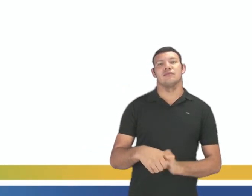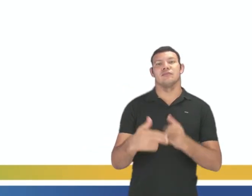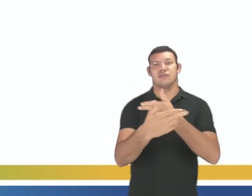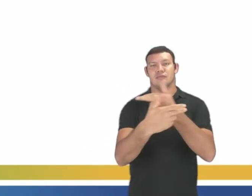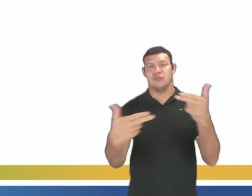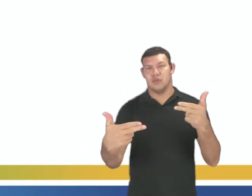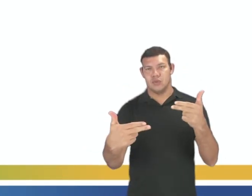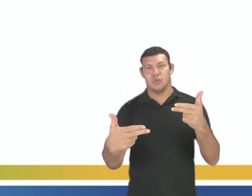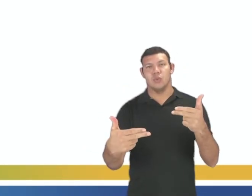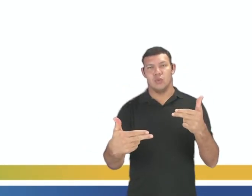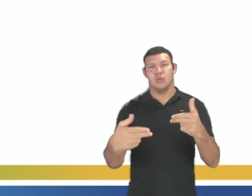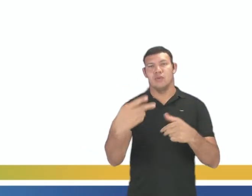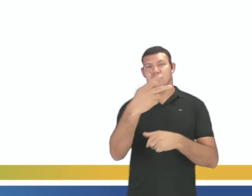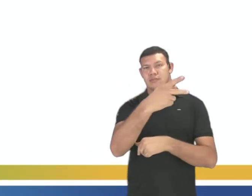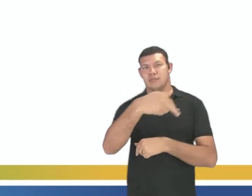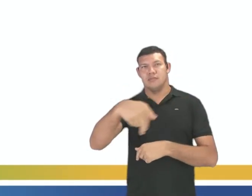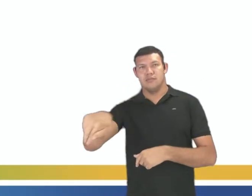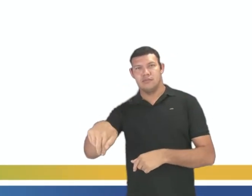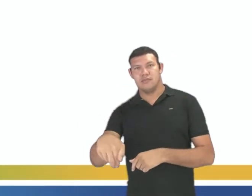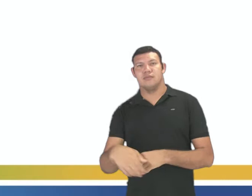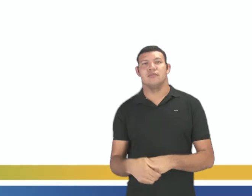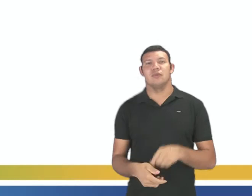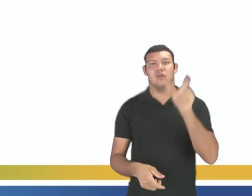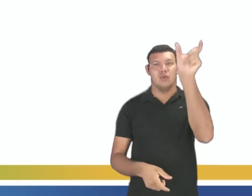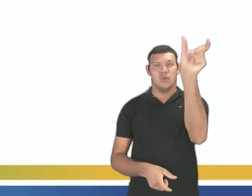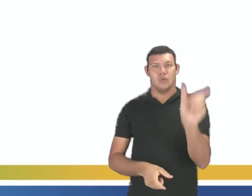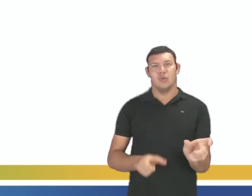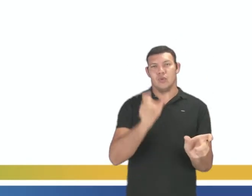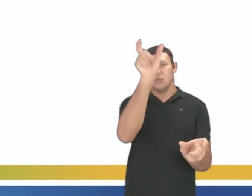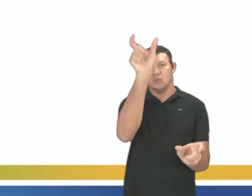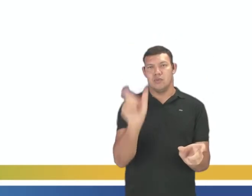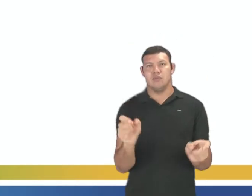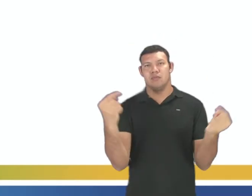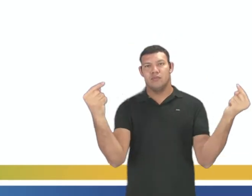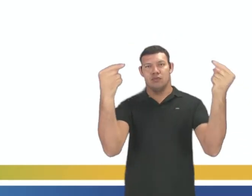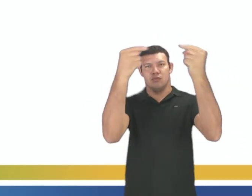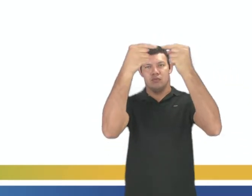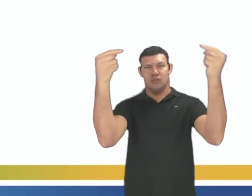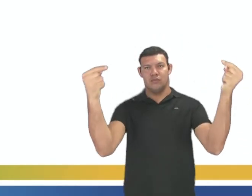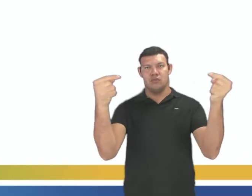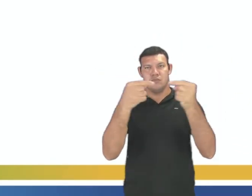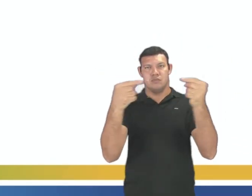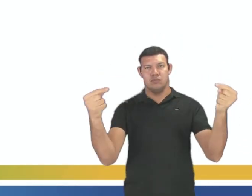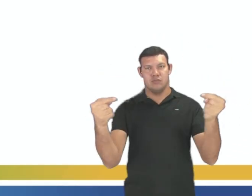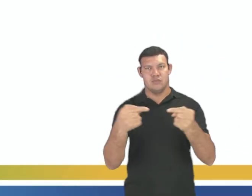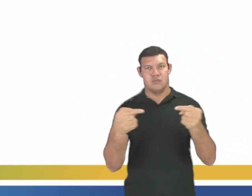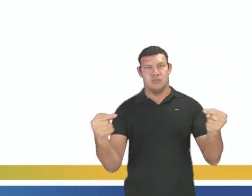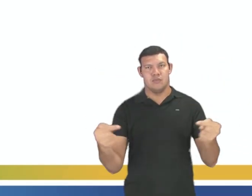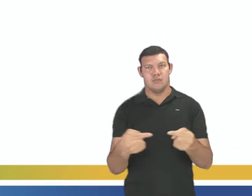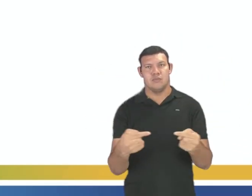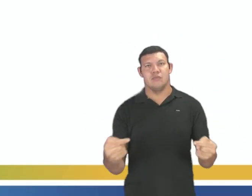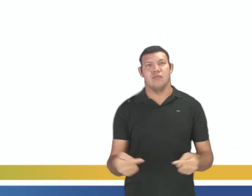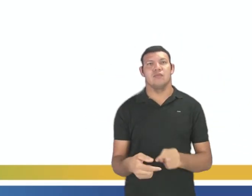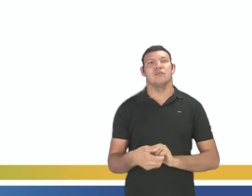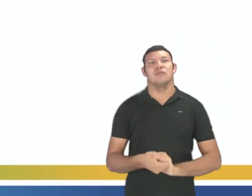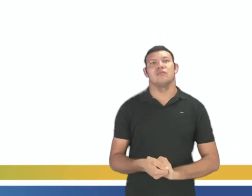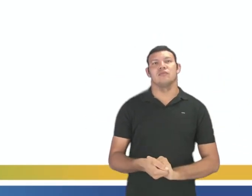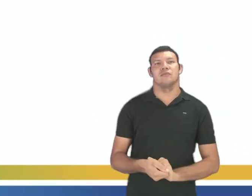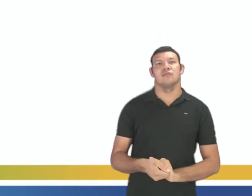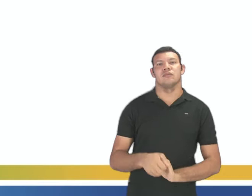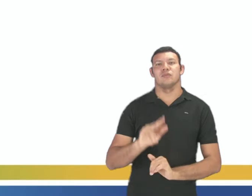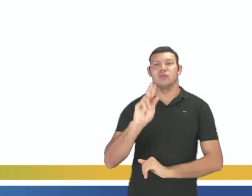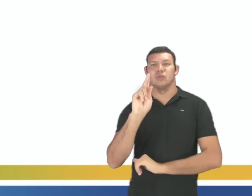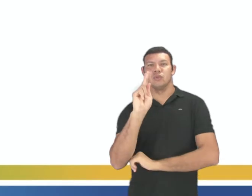you, you. He, him, she,